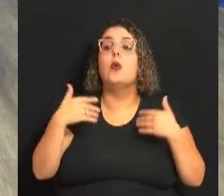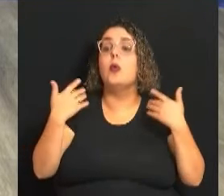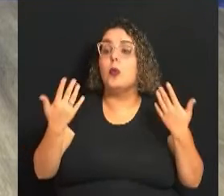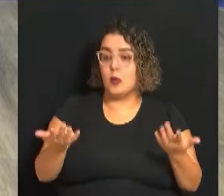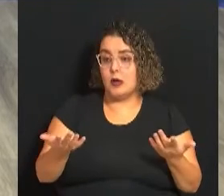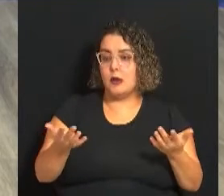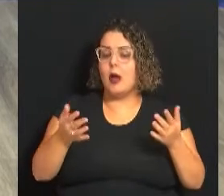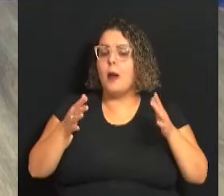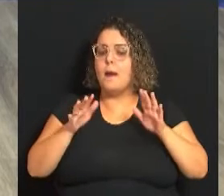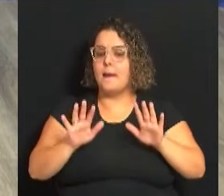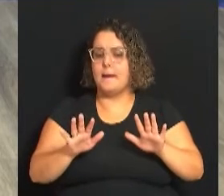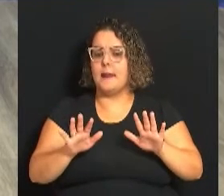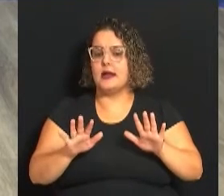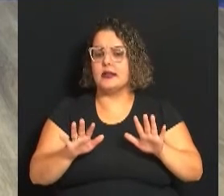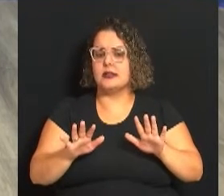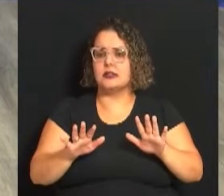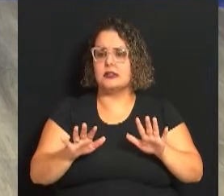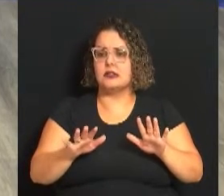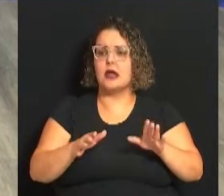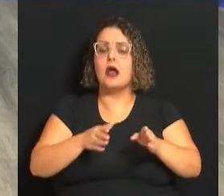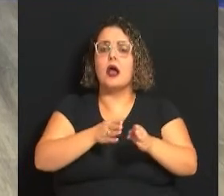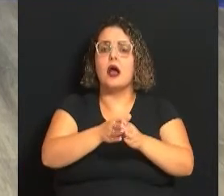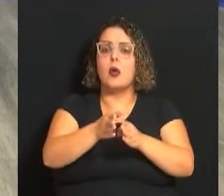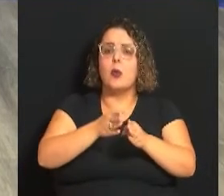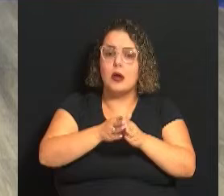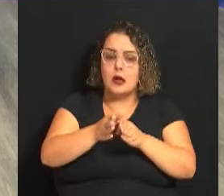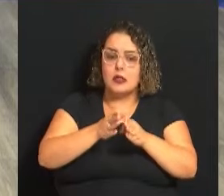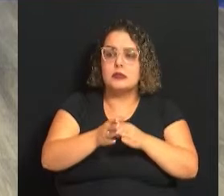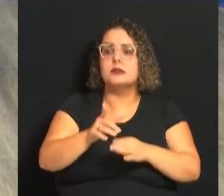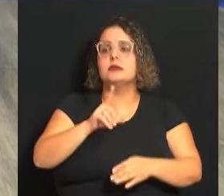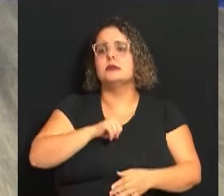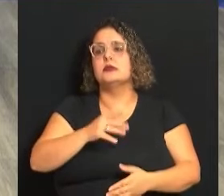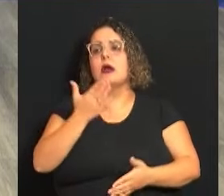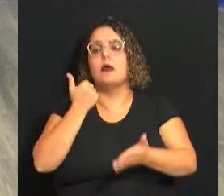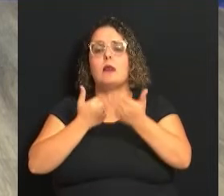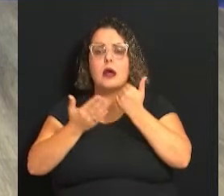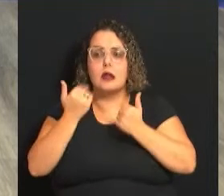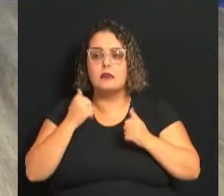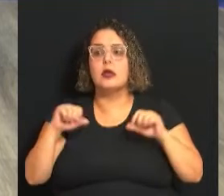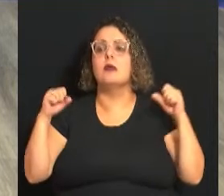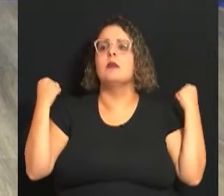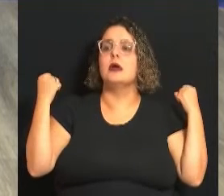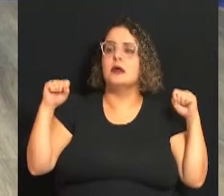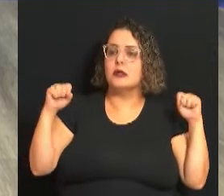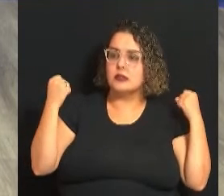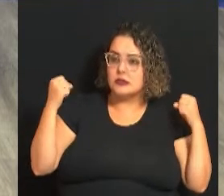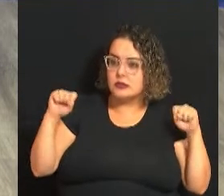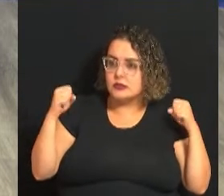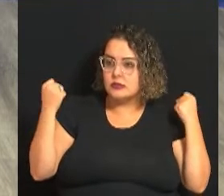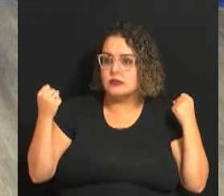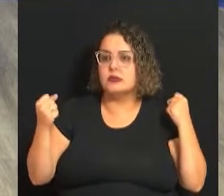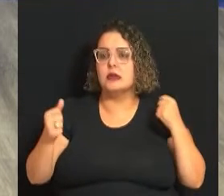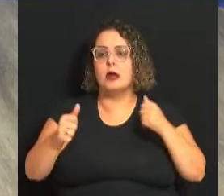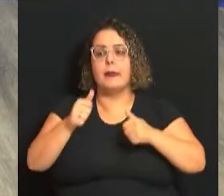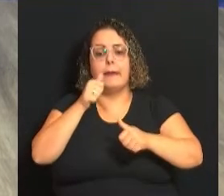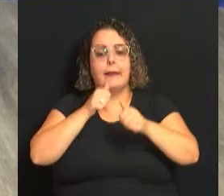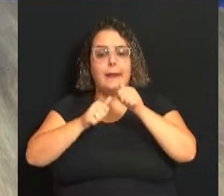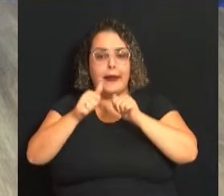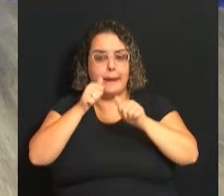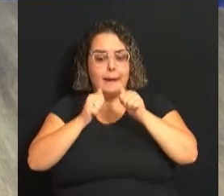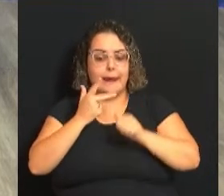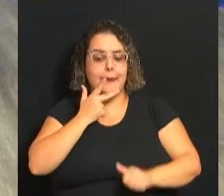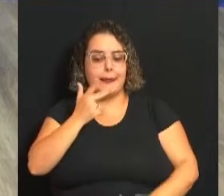Mas, mesmo assim, é recomendado ter aquela alimentação saudável, atividade física, bebida e